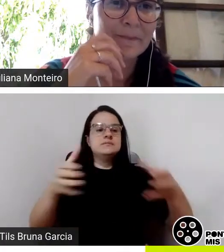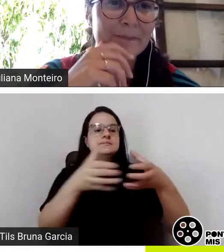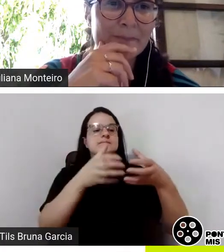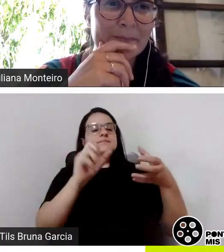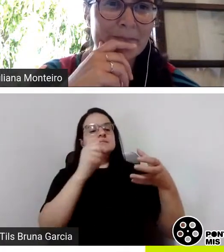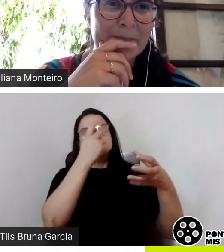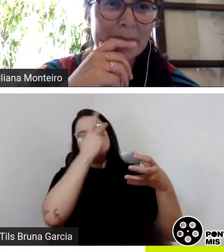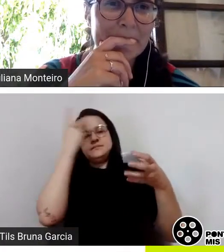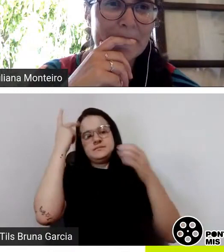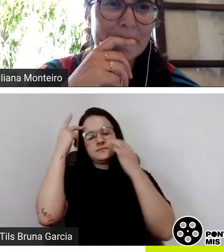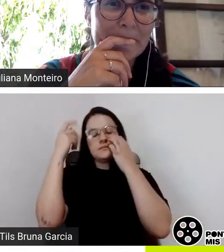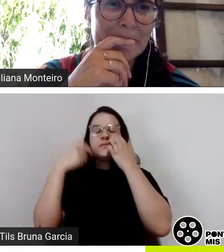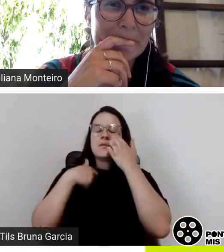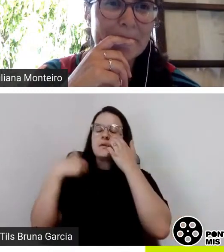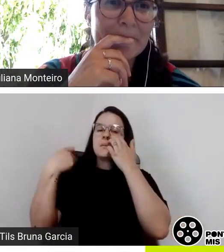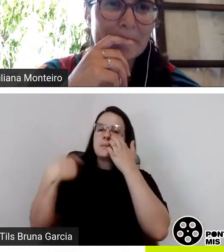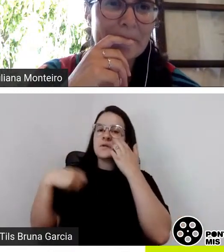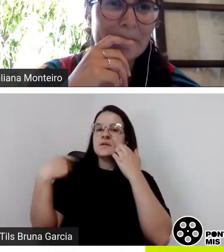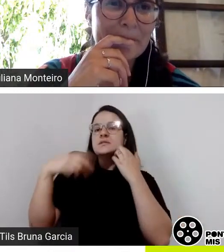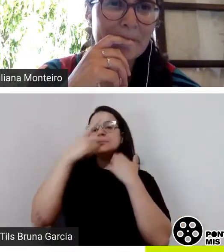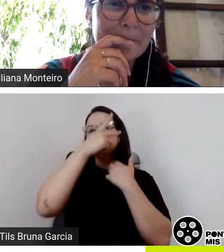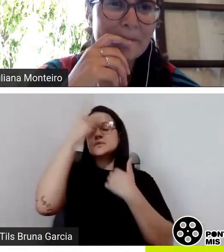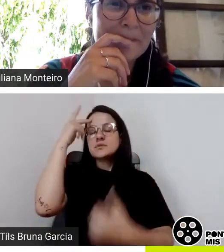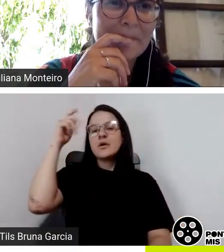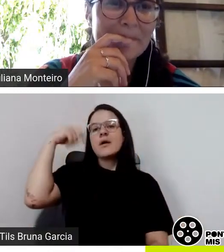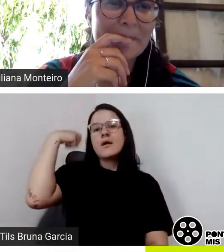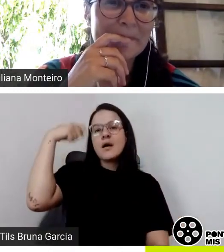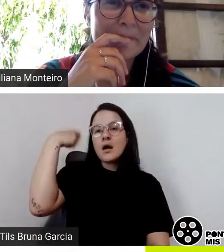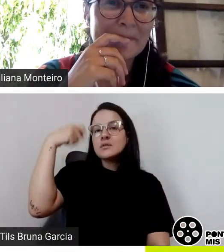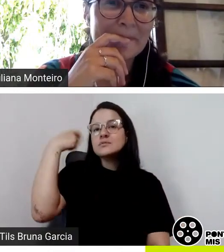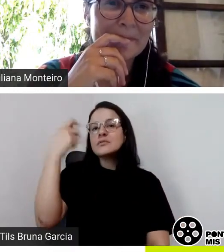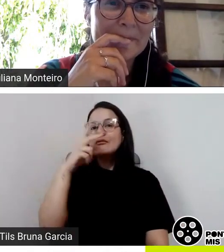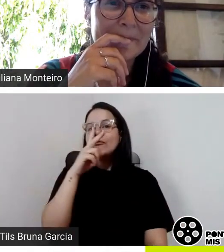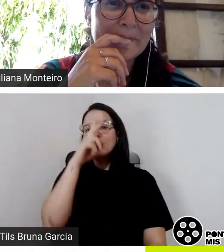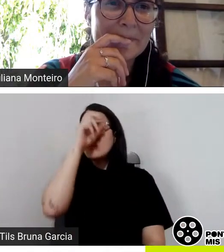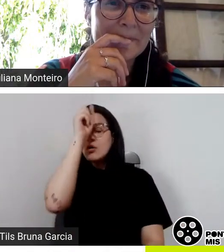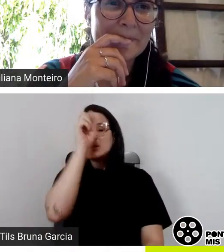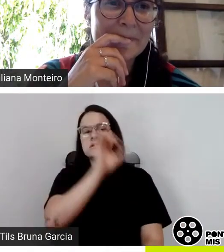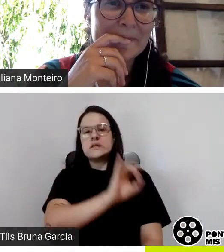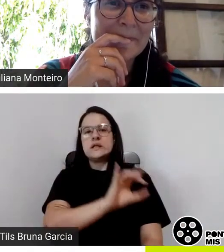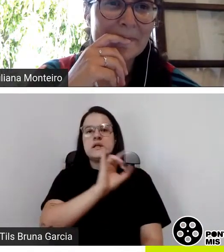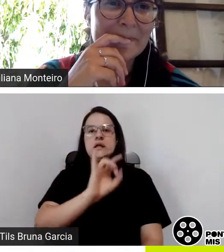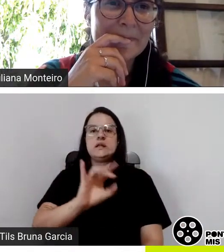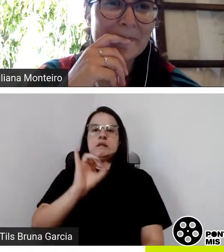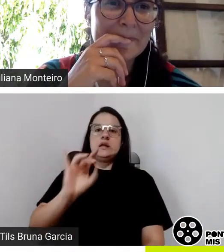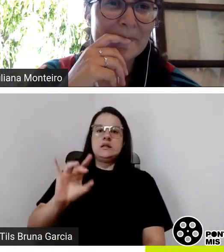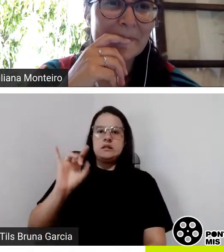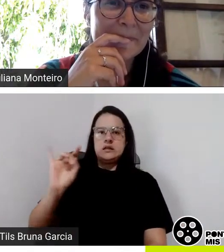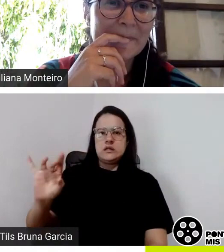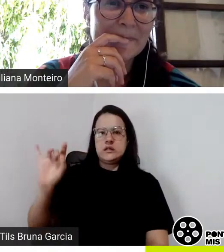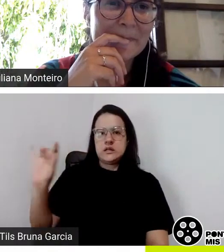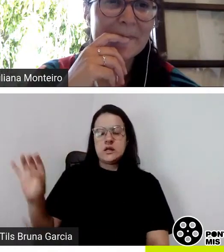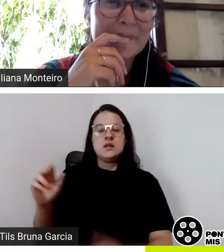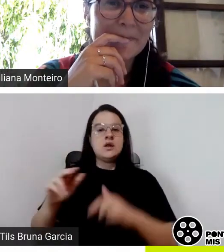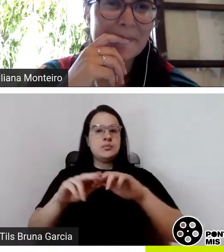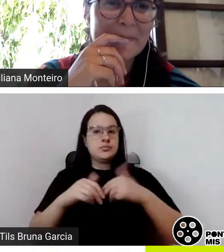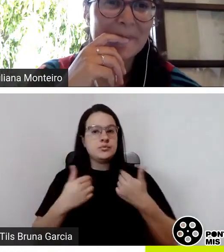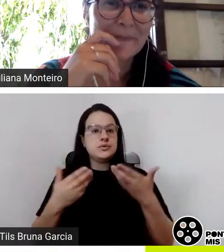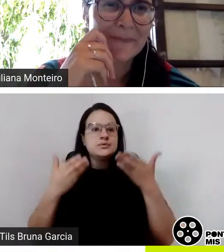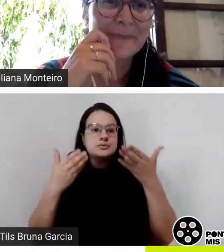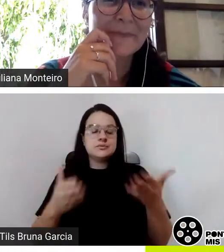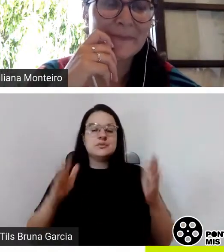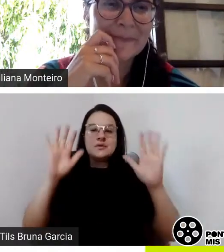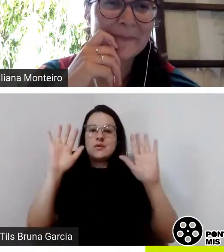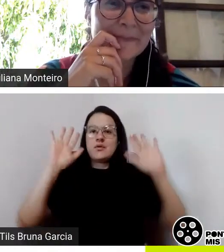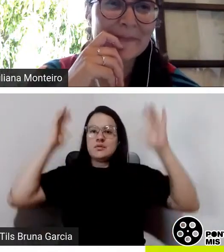preciso... de grandes atores, né? Um grande ator para cada um desses 10. Né? Então, tudo isso aconteceu mais ou menos